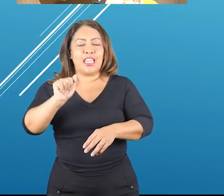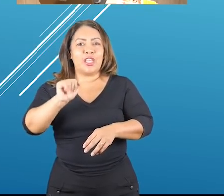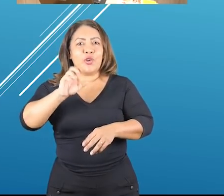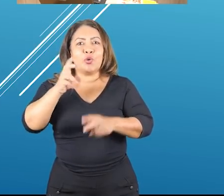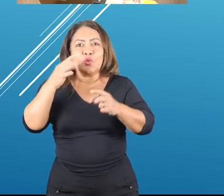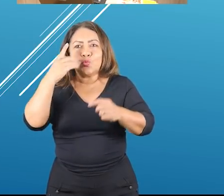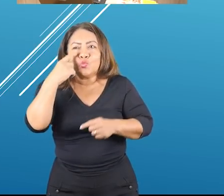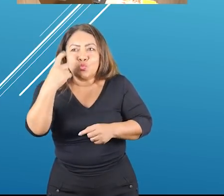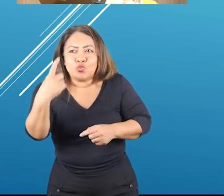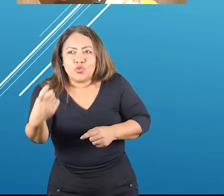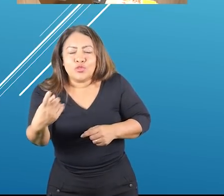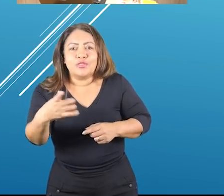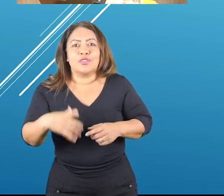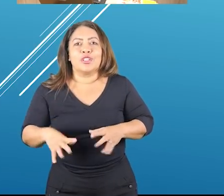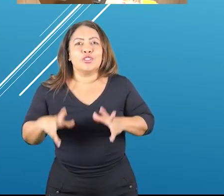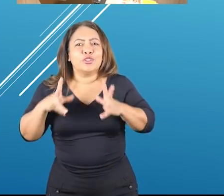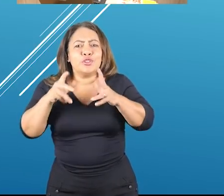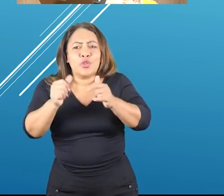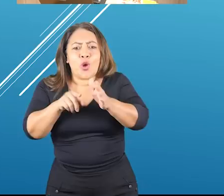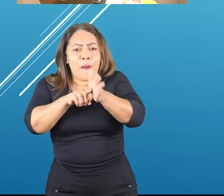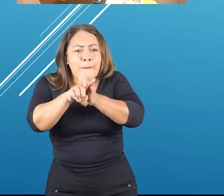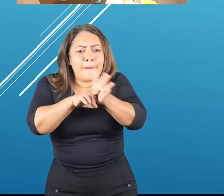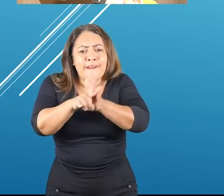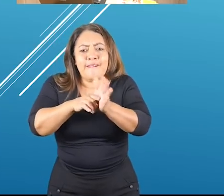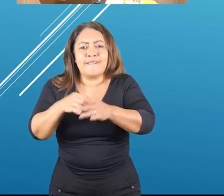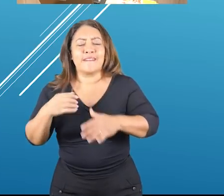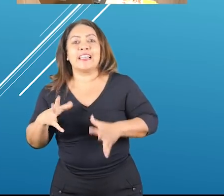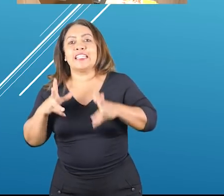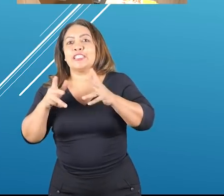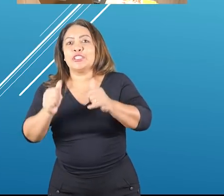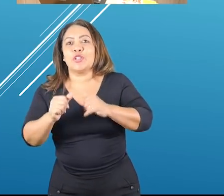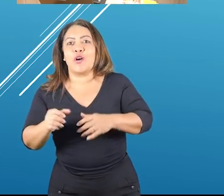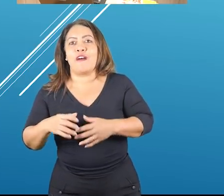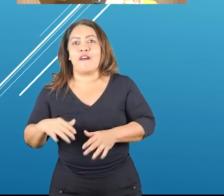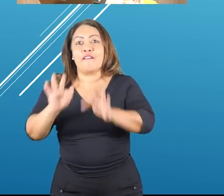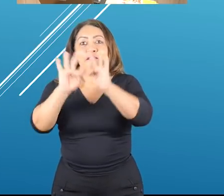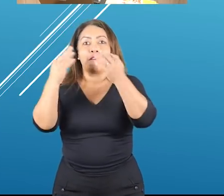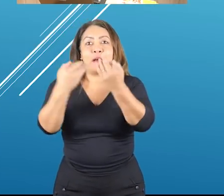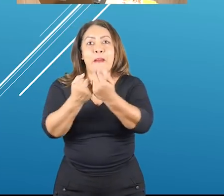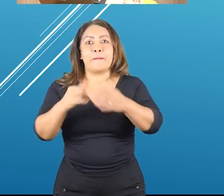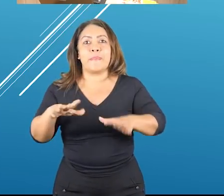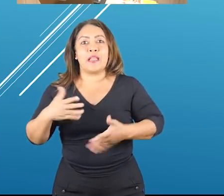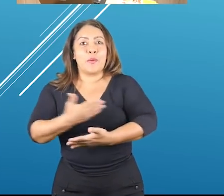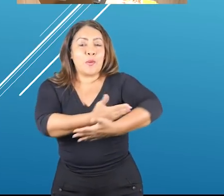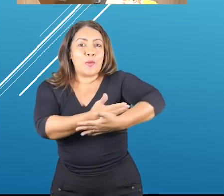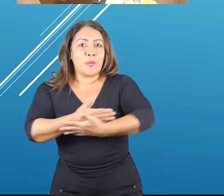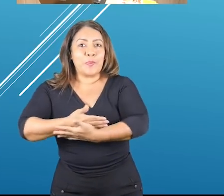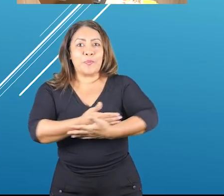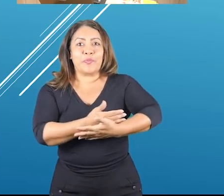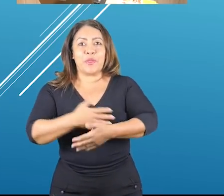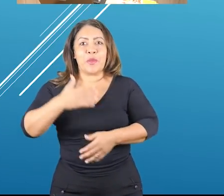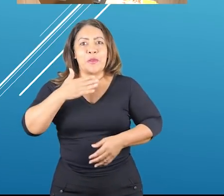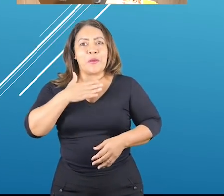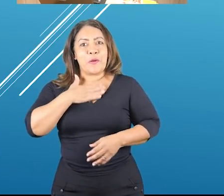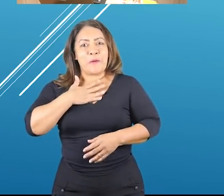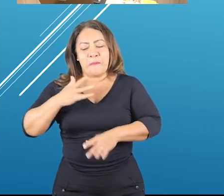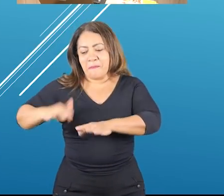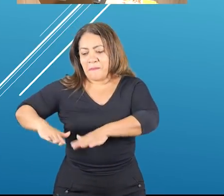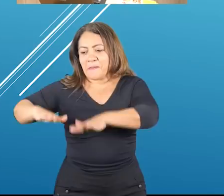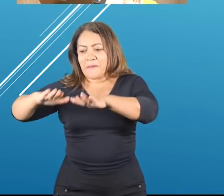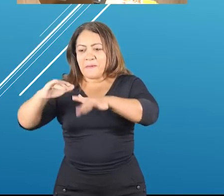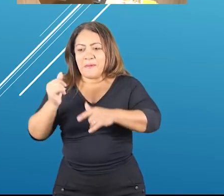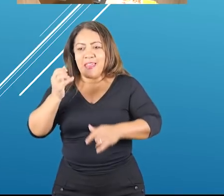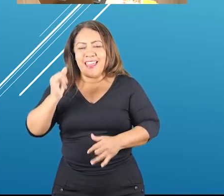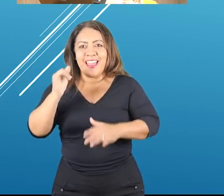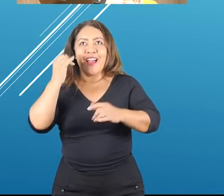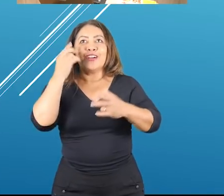do conhecimento científico em todas as áreas, a Família em Ação para os Bebês, O Mundo ao Meu Redor, o Eu Artista,